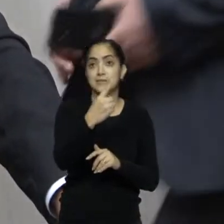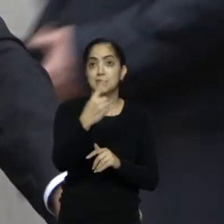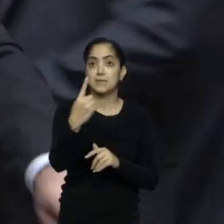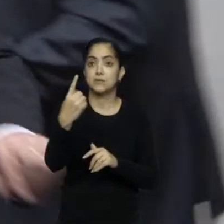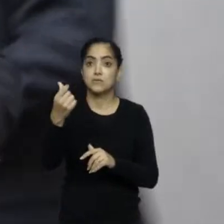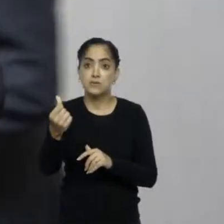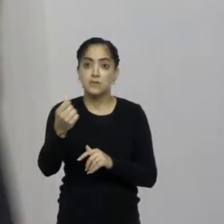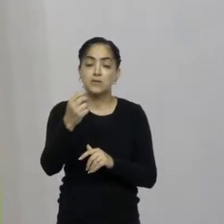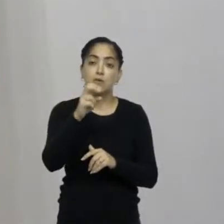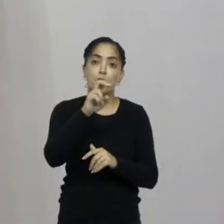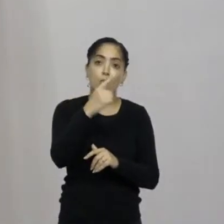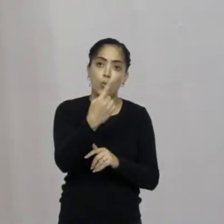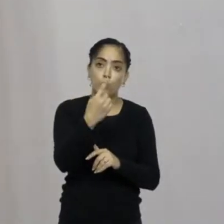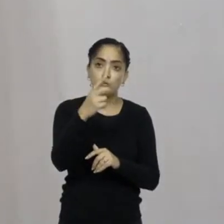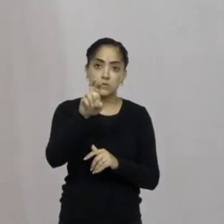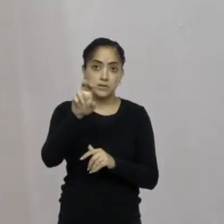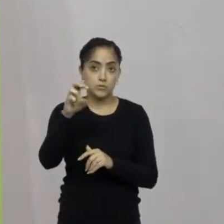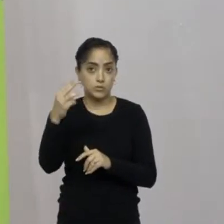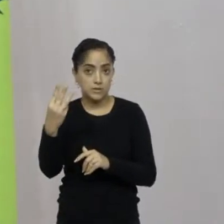153,